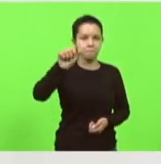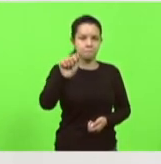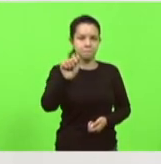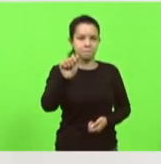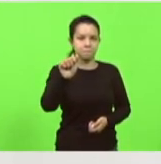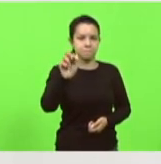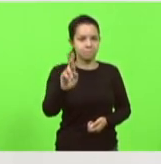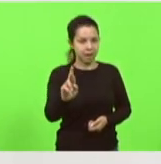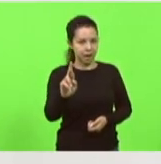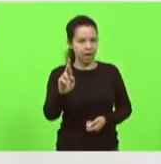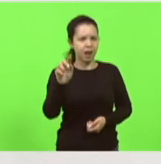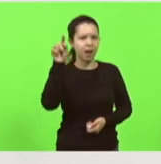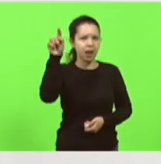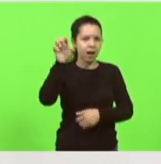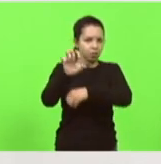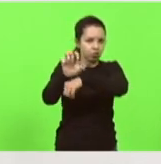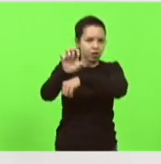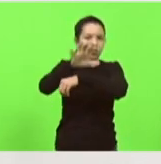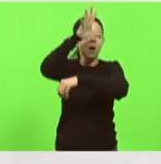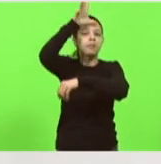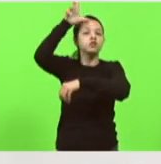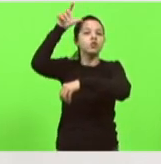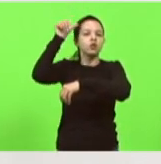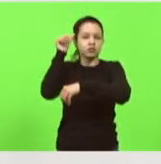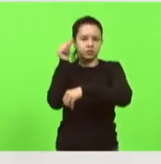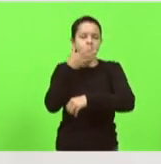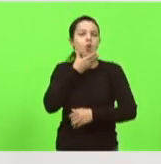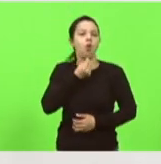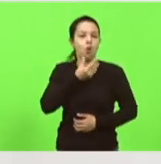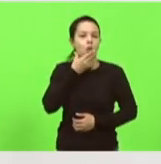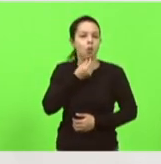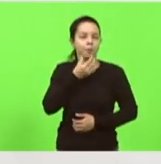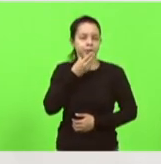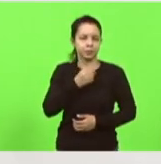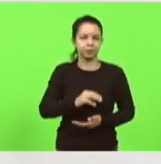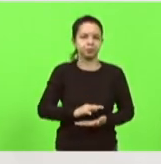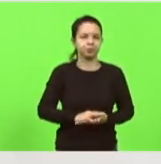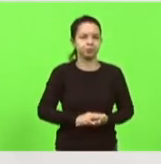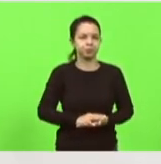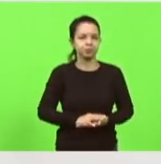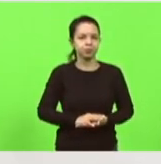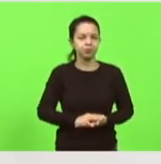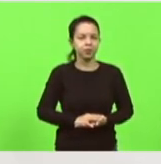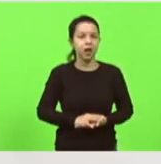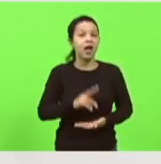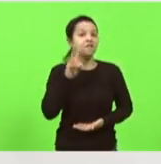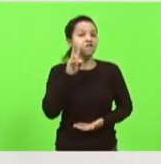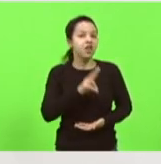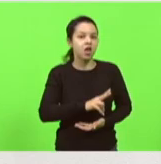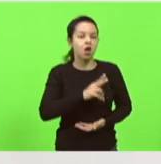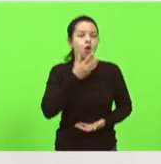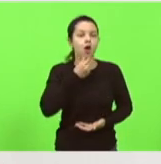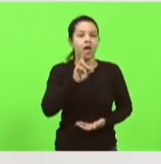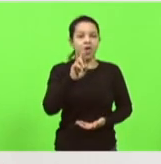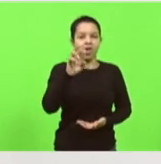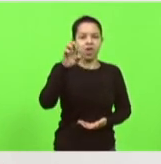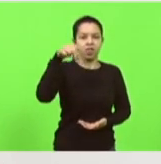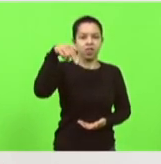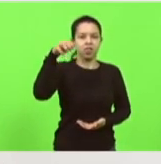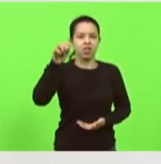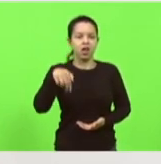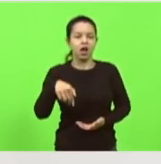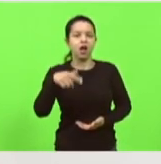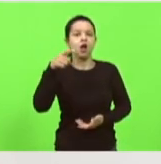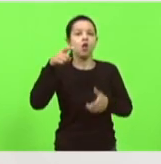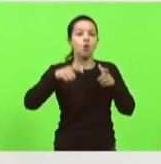Omar Azix, lá do estado do Amazonas, quando nós vemos um Renan Calheiros, de Alagoas, como